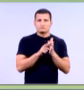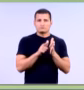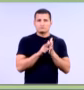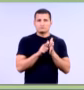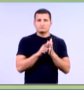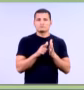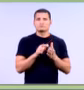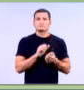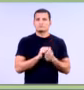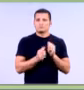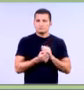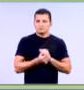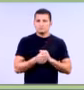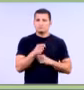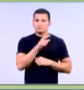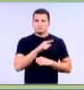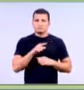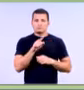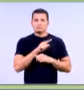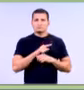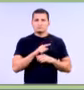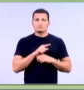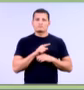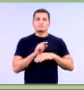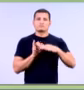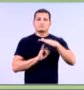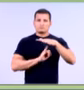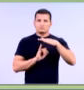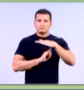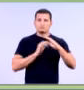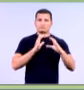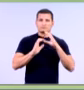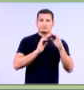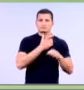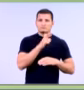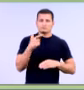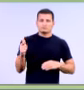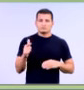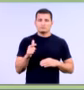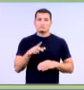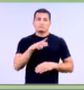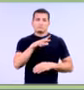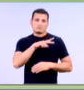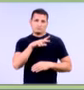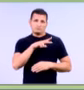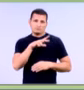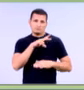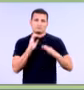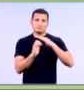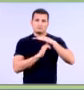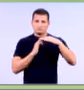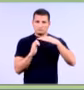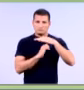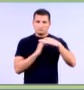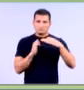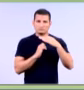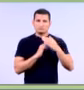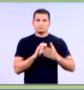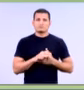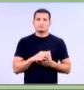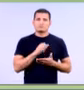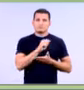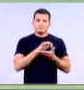adequado, e essas instituições elas se comunicam com outras, né? No caso de empresas particulares, o tipo de